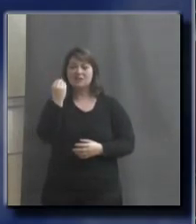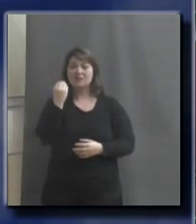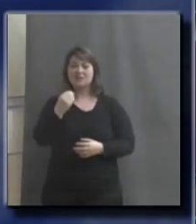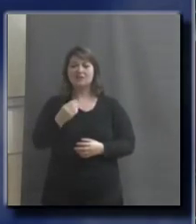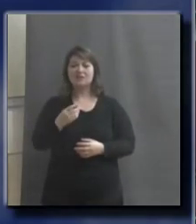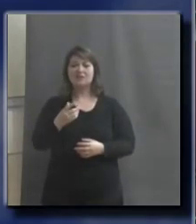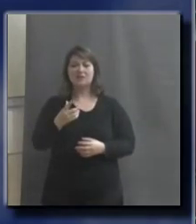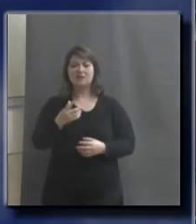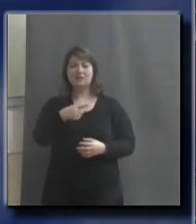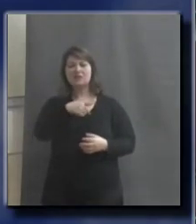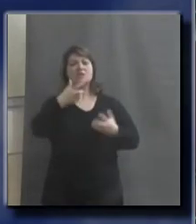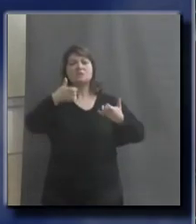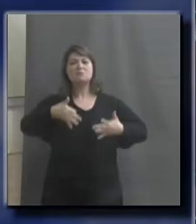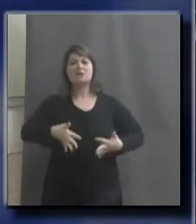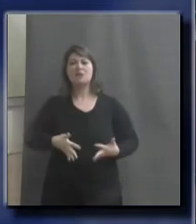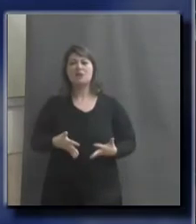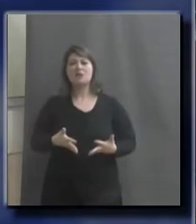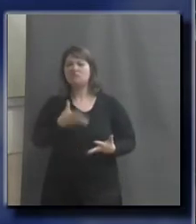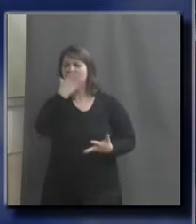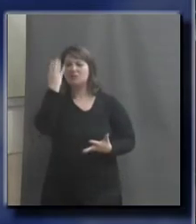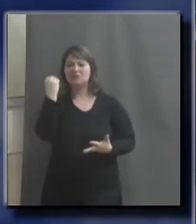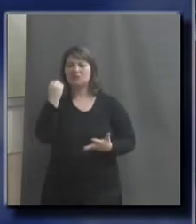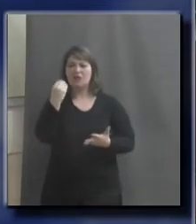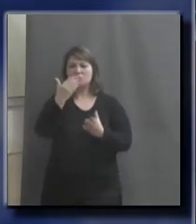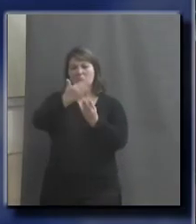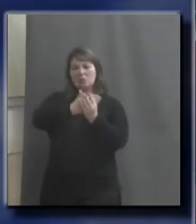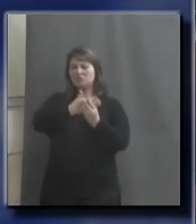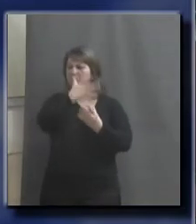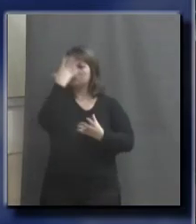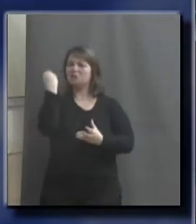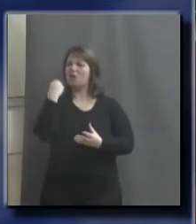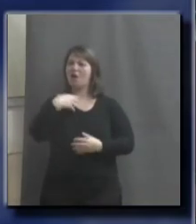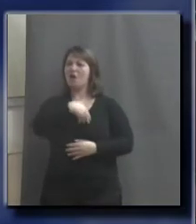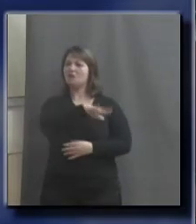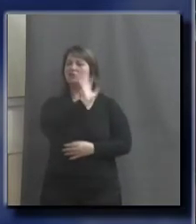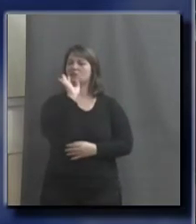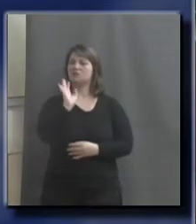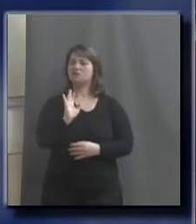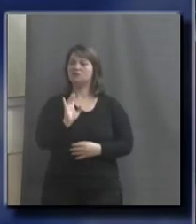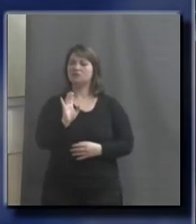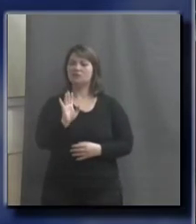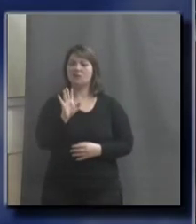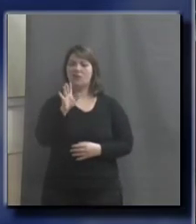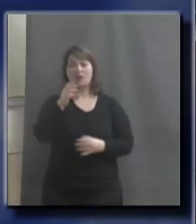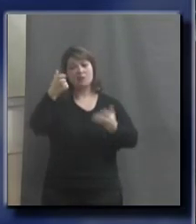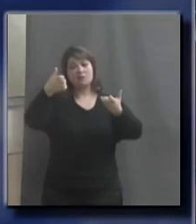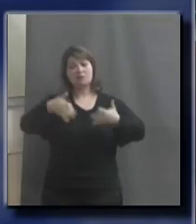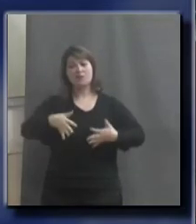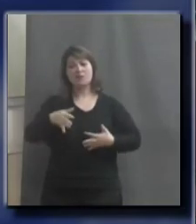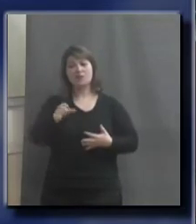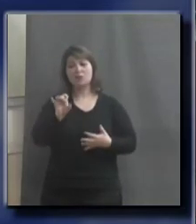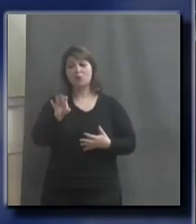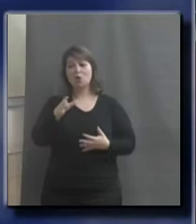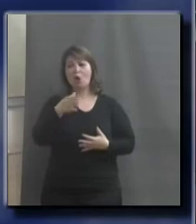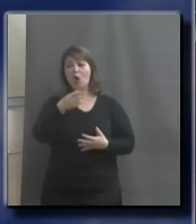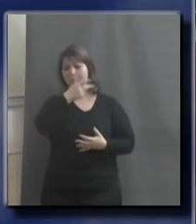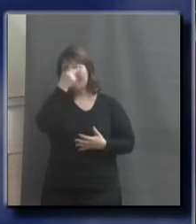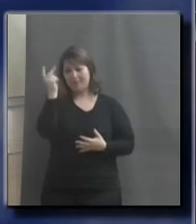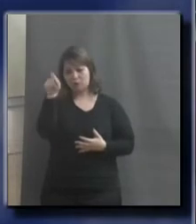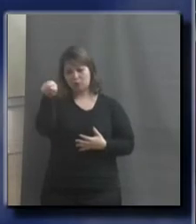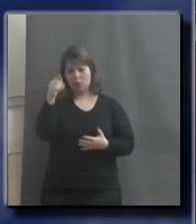da sexualidade. Some. E ele diz assim, as psicólogas, ele diz os psicólogos, eu que falo as